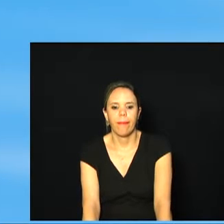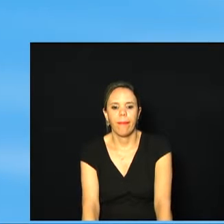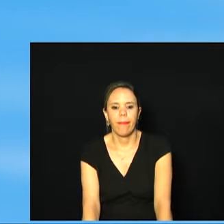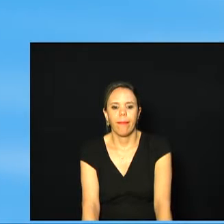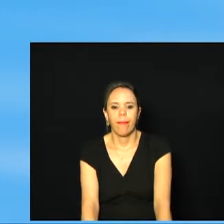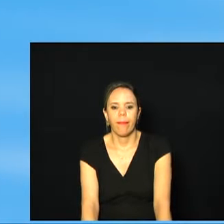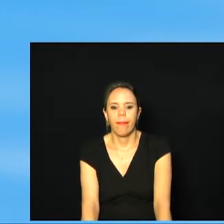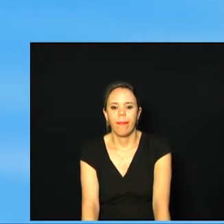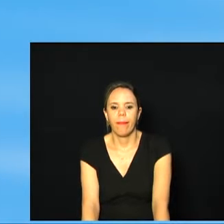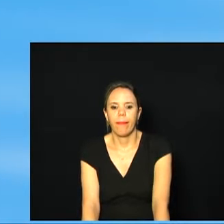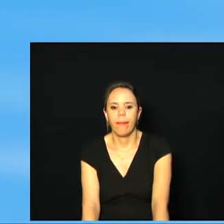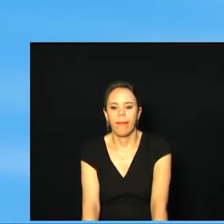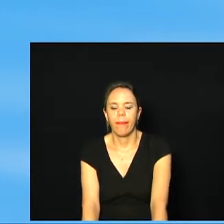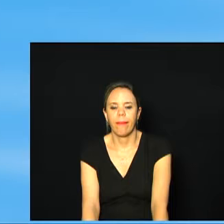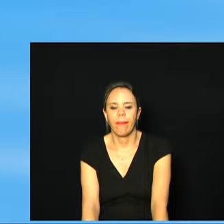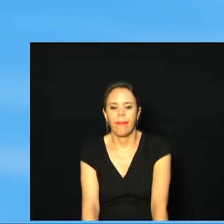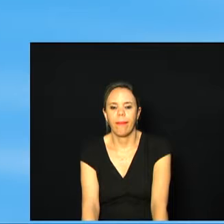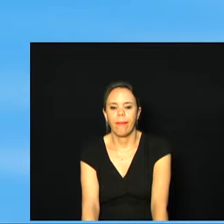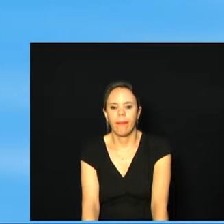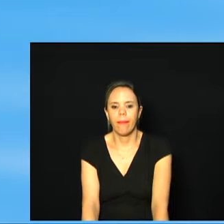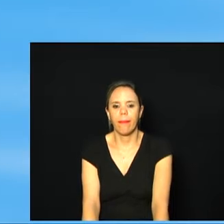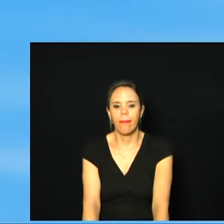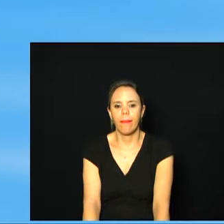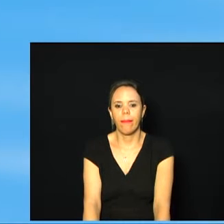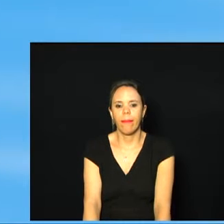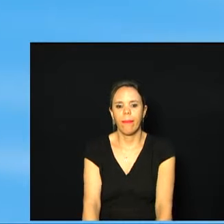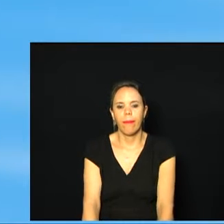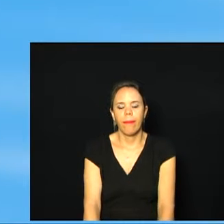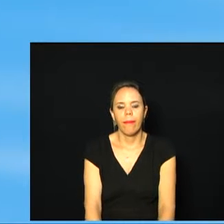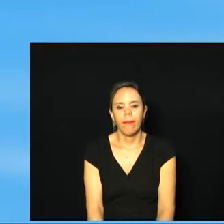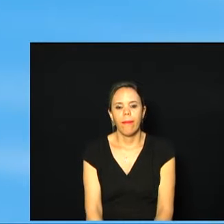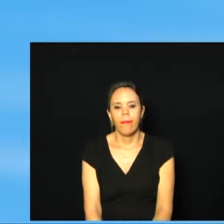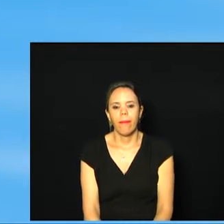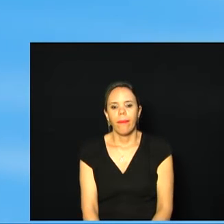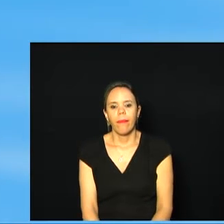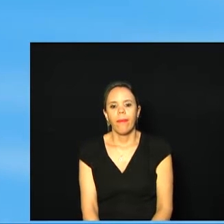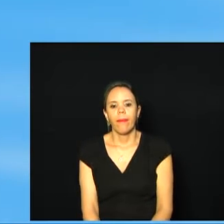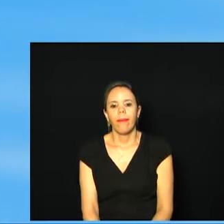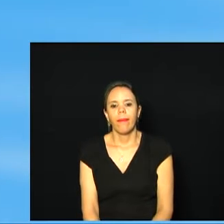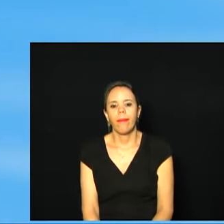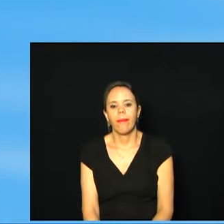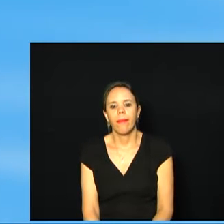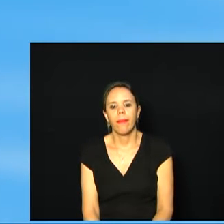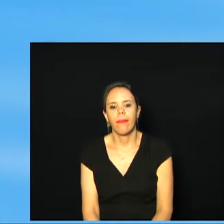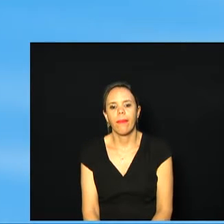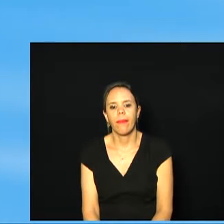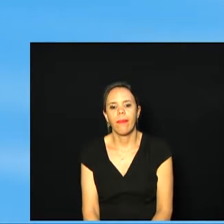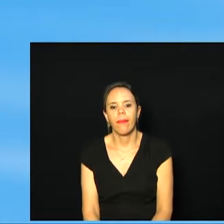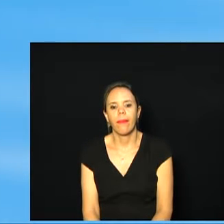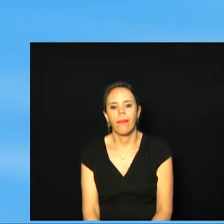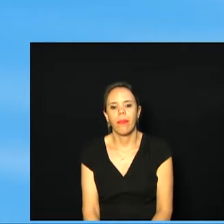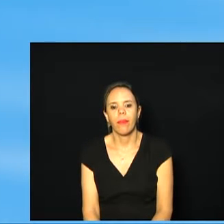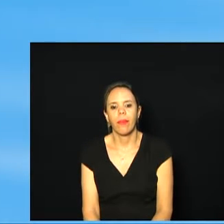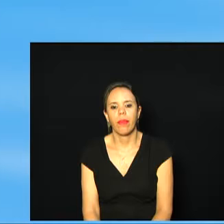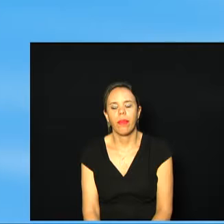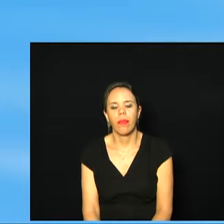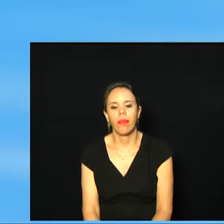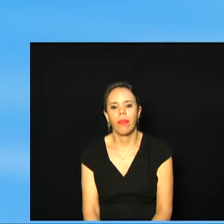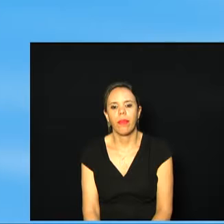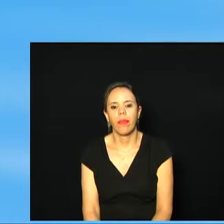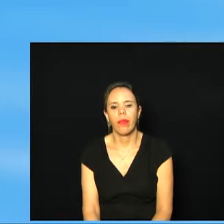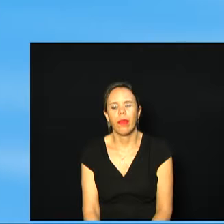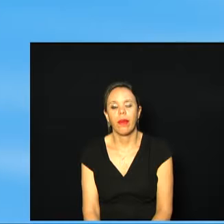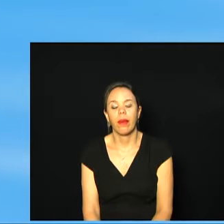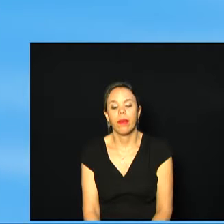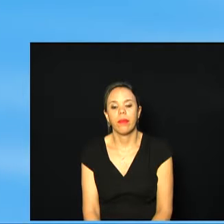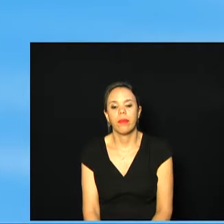Jardim Ângela Marta, Vila Satúrnia. Temos também a Vila Dias, Jardim Estela, Vila Guilherme, Vila